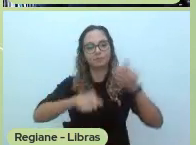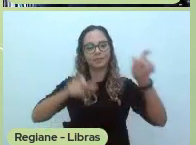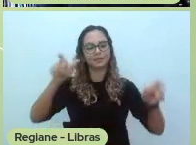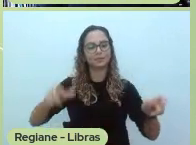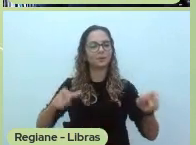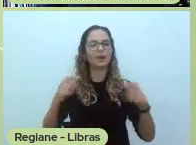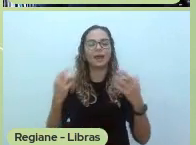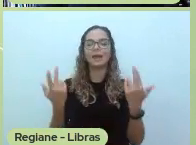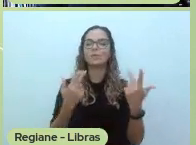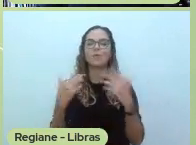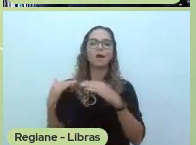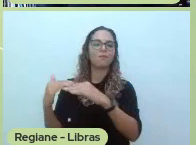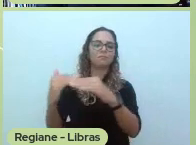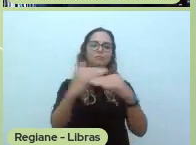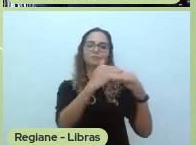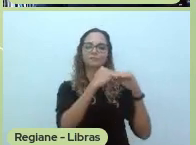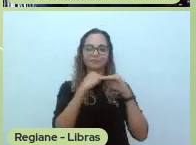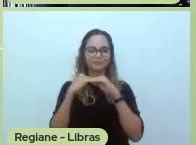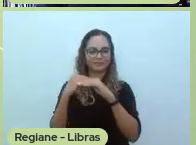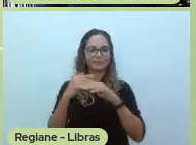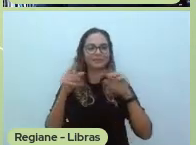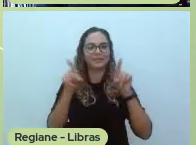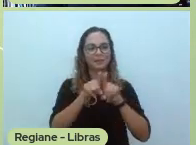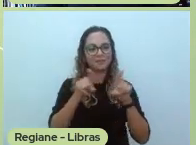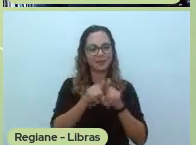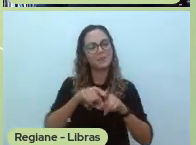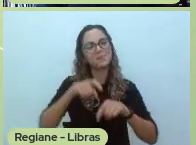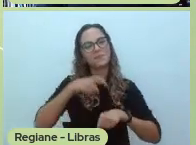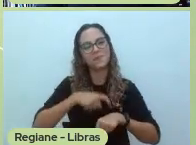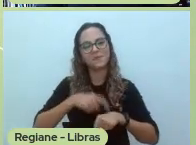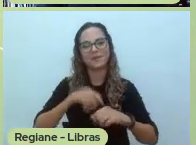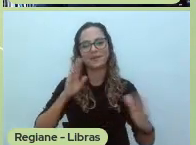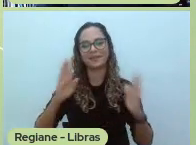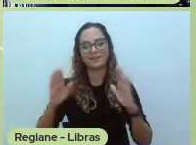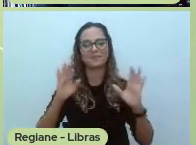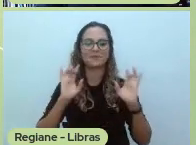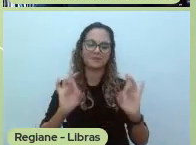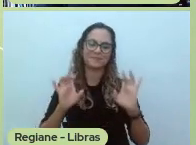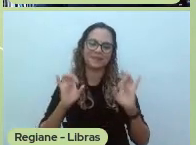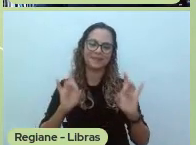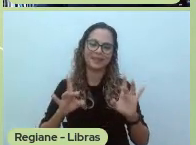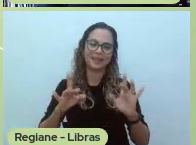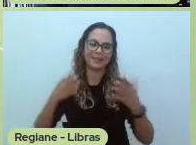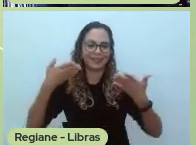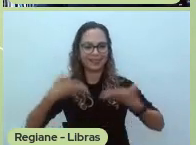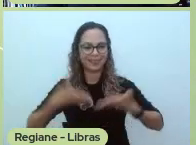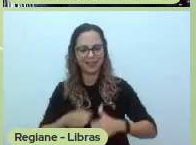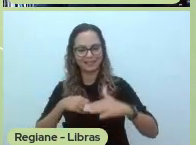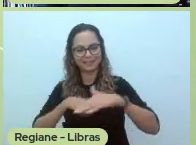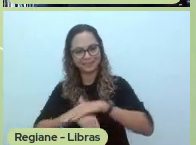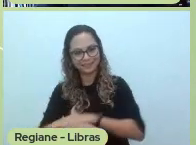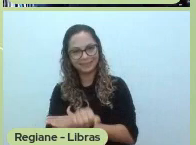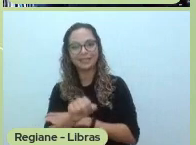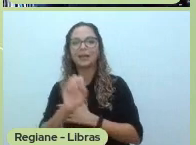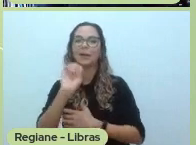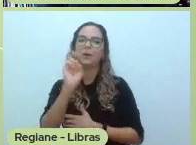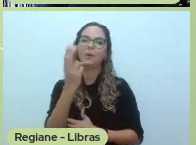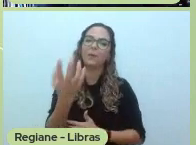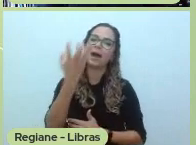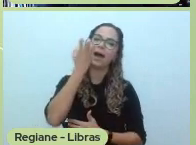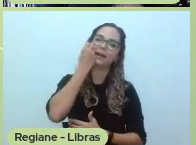da chegada de um filho, de uma filha, seja no nascimento, seja no momento da adoção. E além disso,